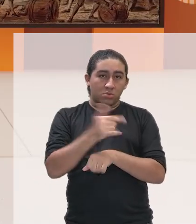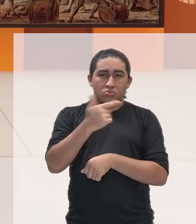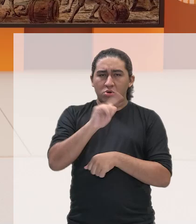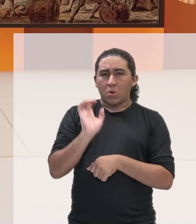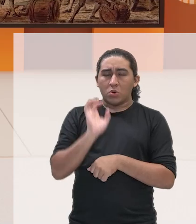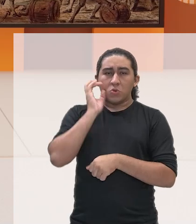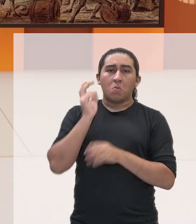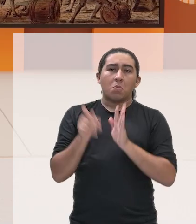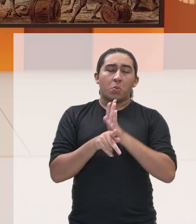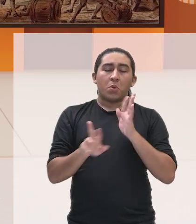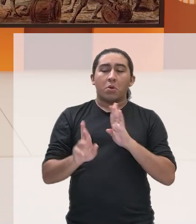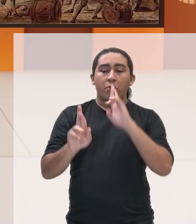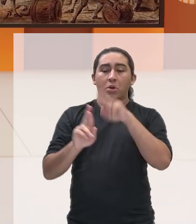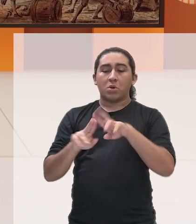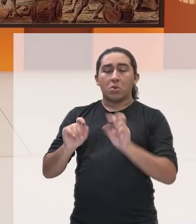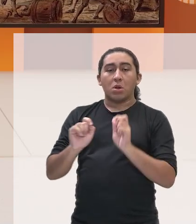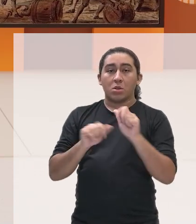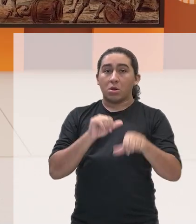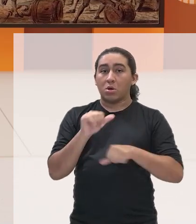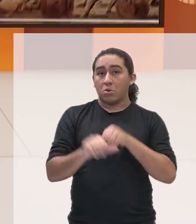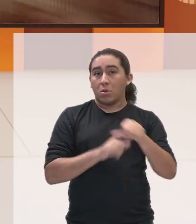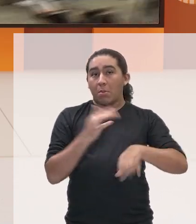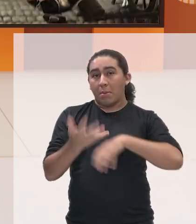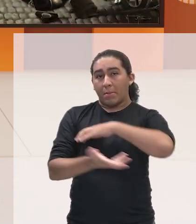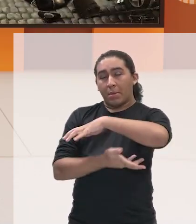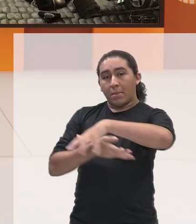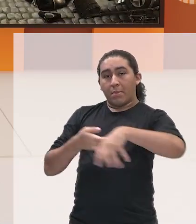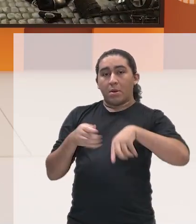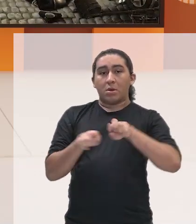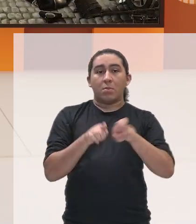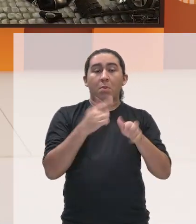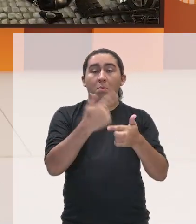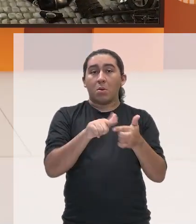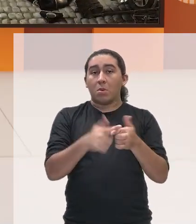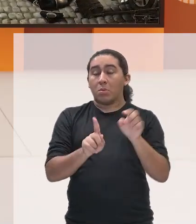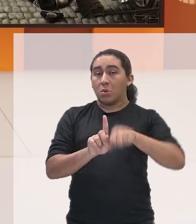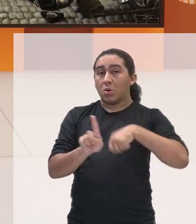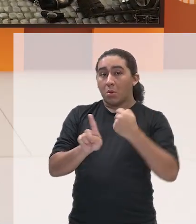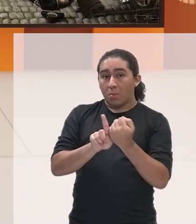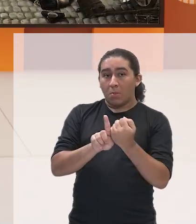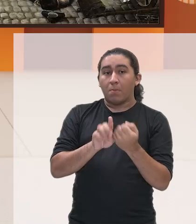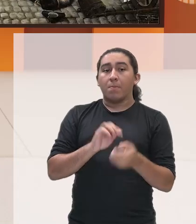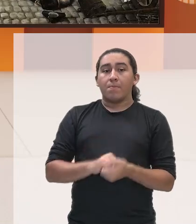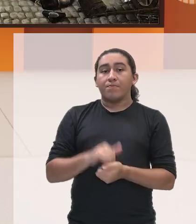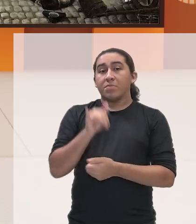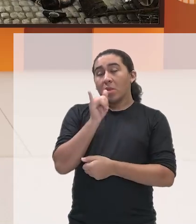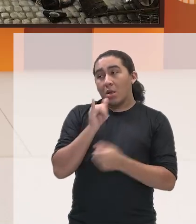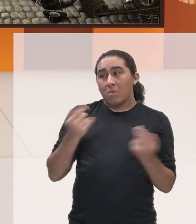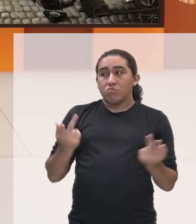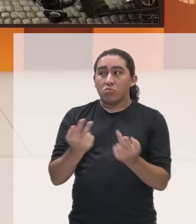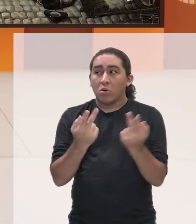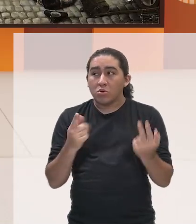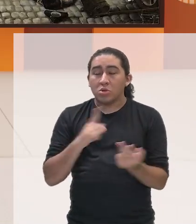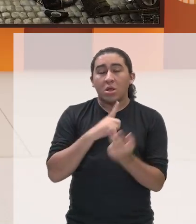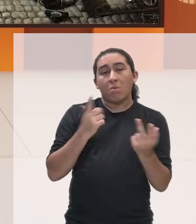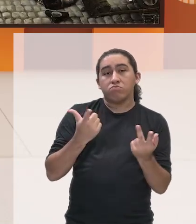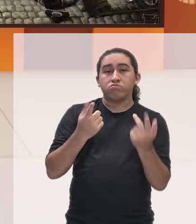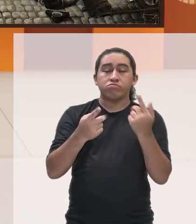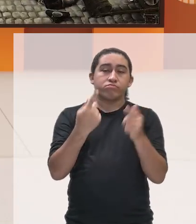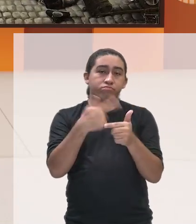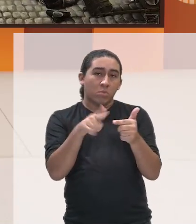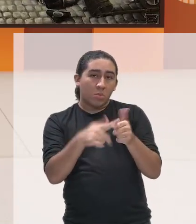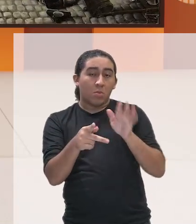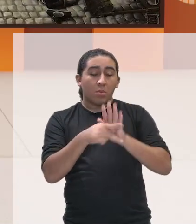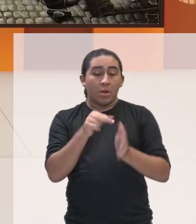em relação às transformações e aos conflitos sociais, como os choques entre religiões,